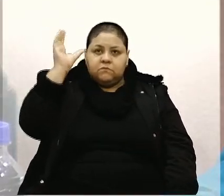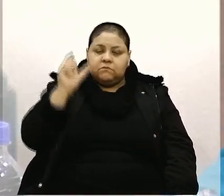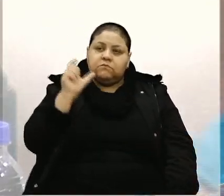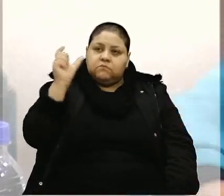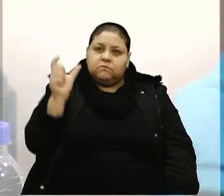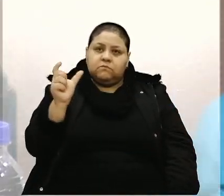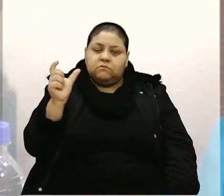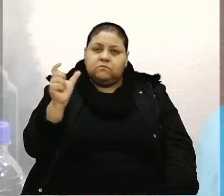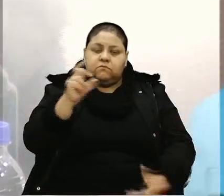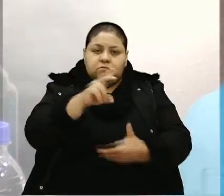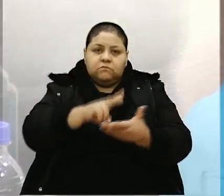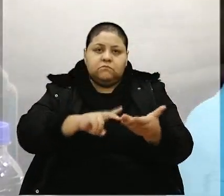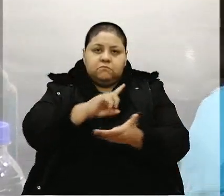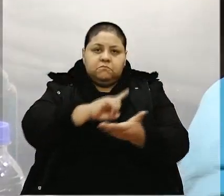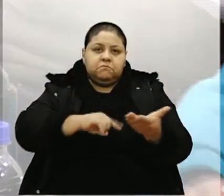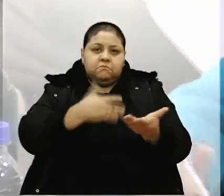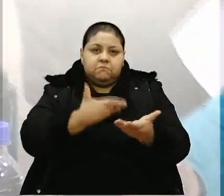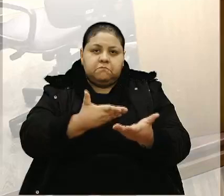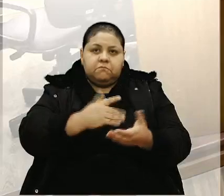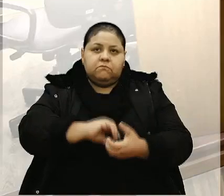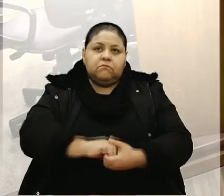a palavra o relator para a leitura do parecer.